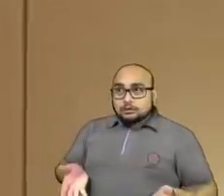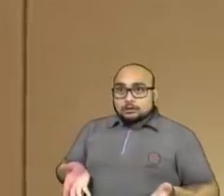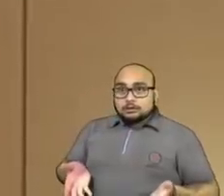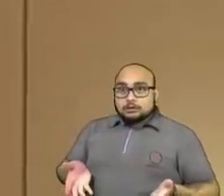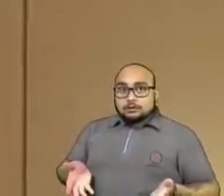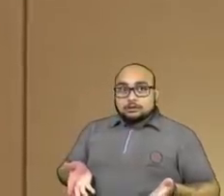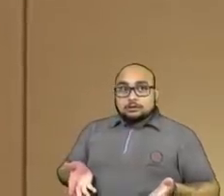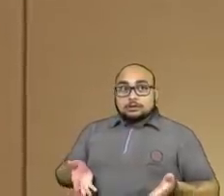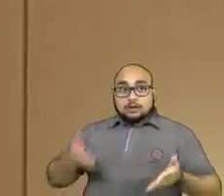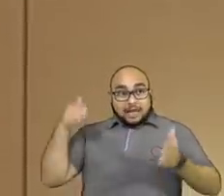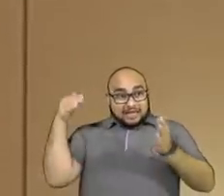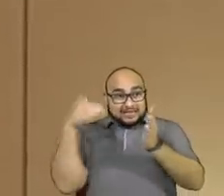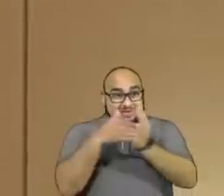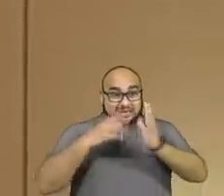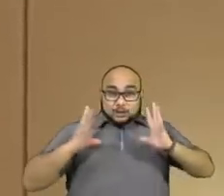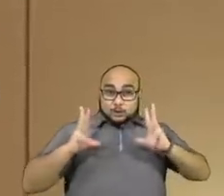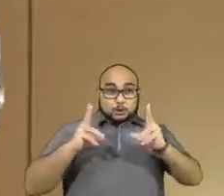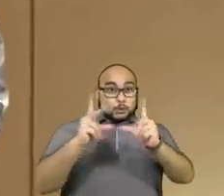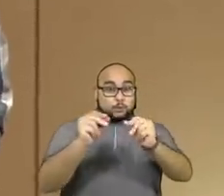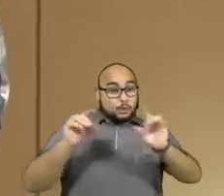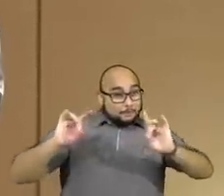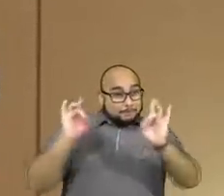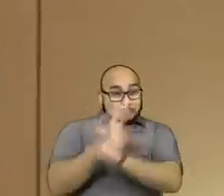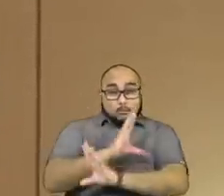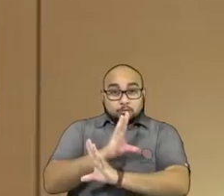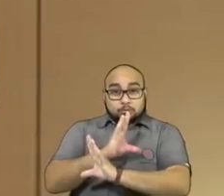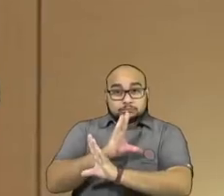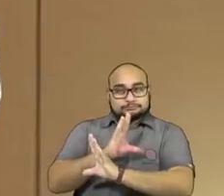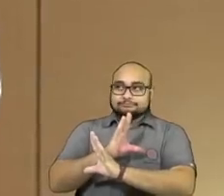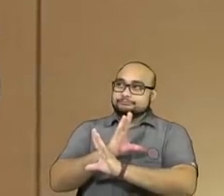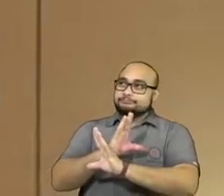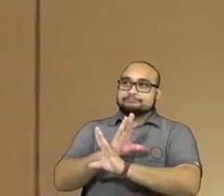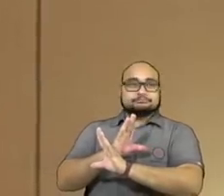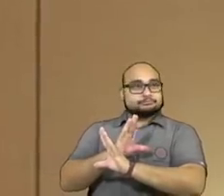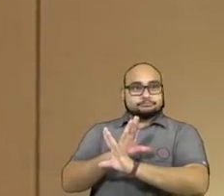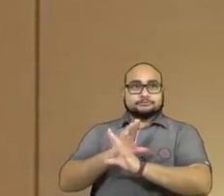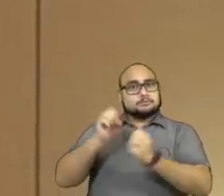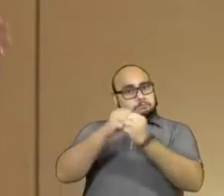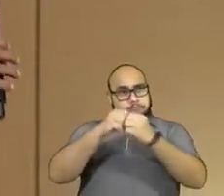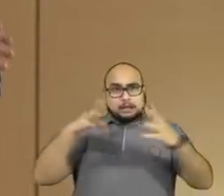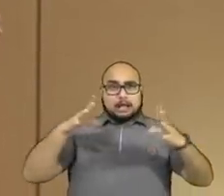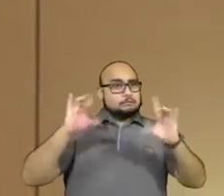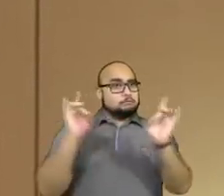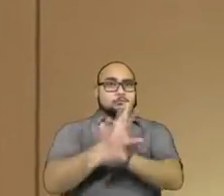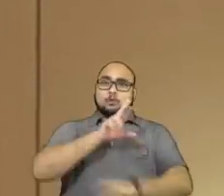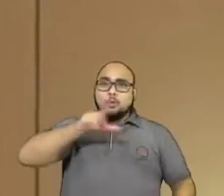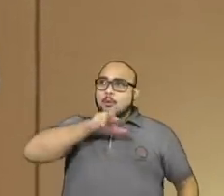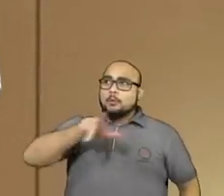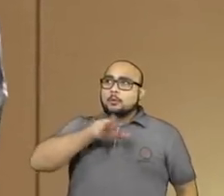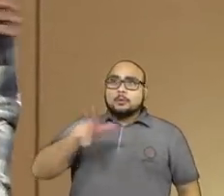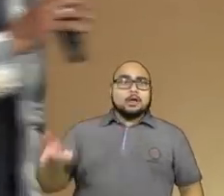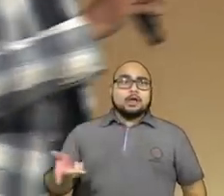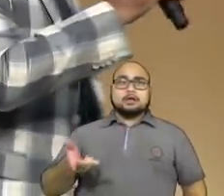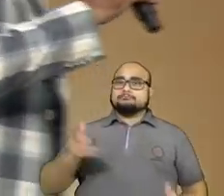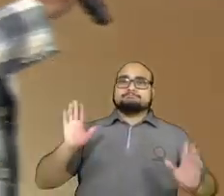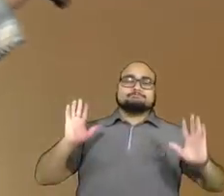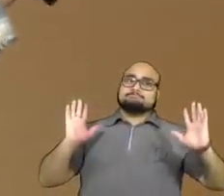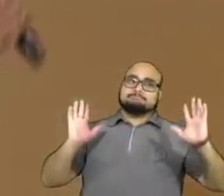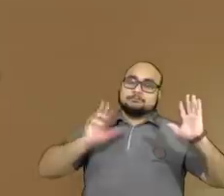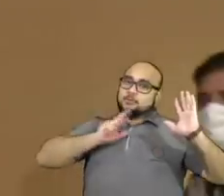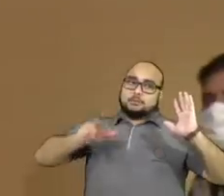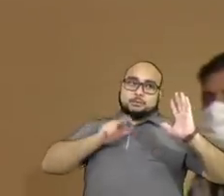Enquanto tudo não for concluído, o milagre não vai cessar. Não vai ser